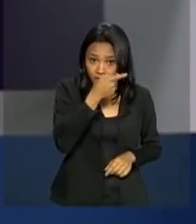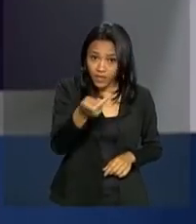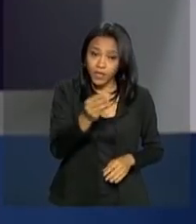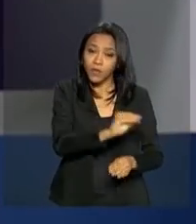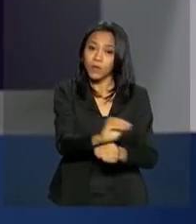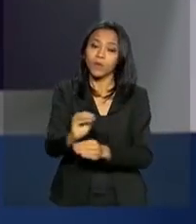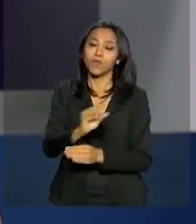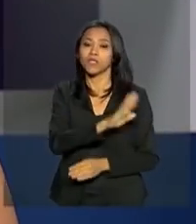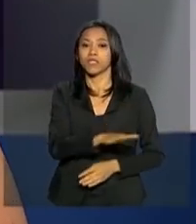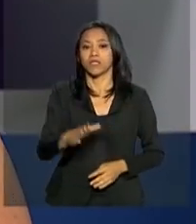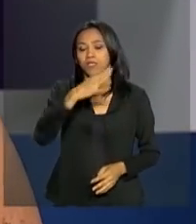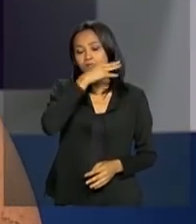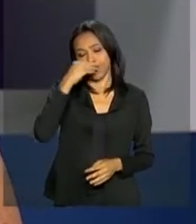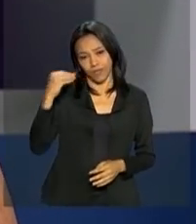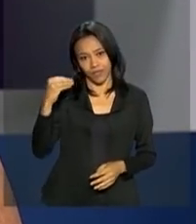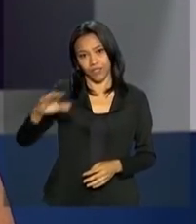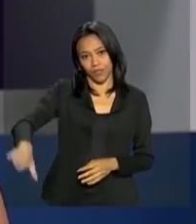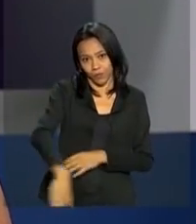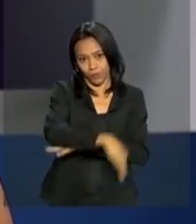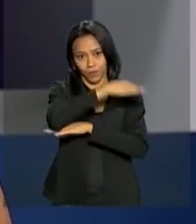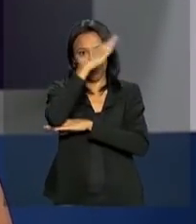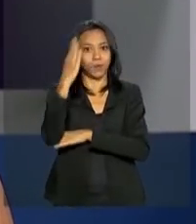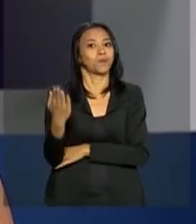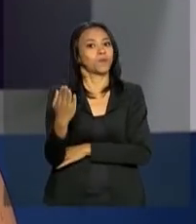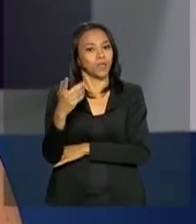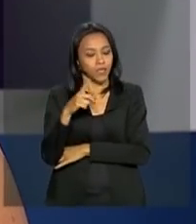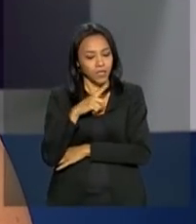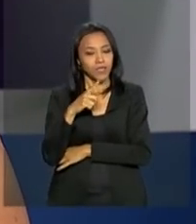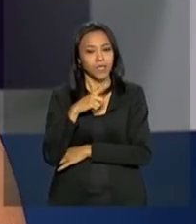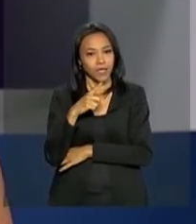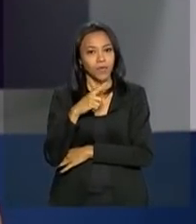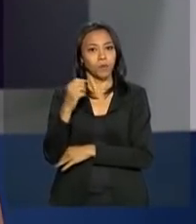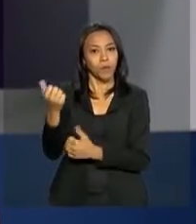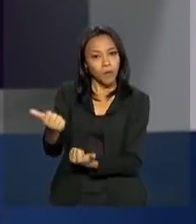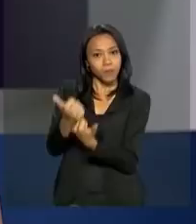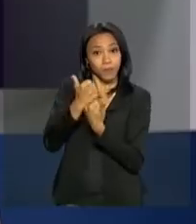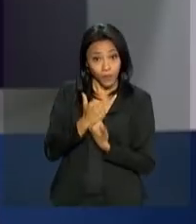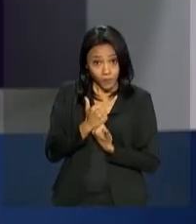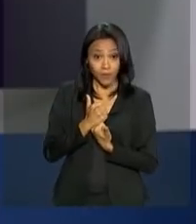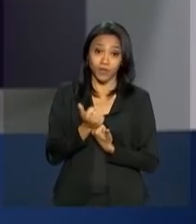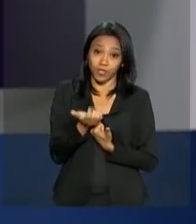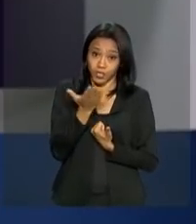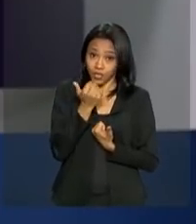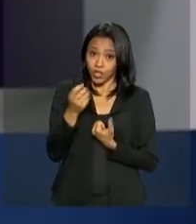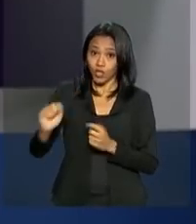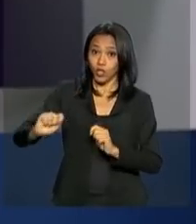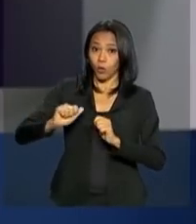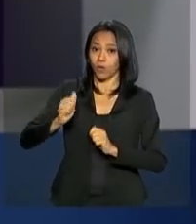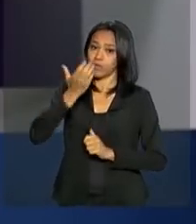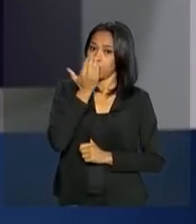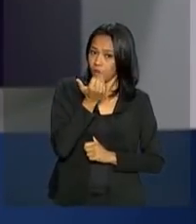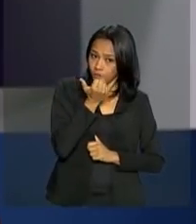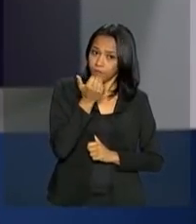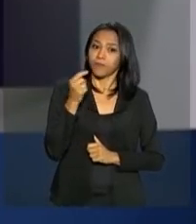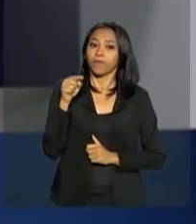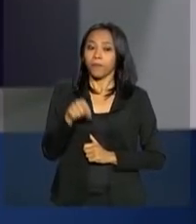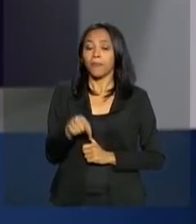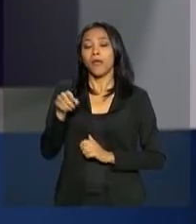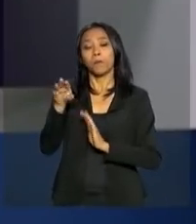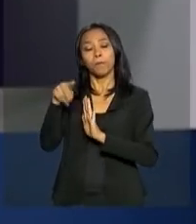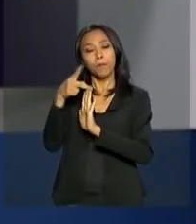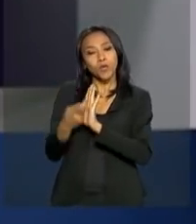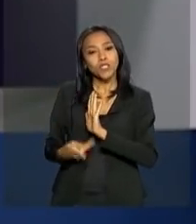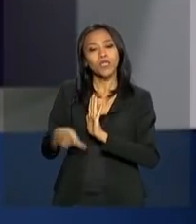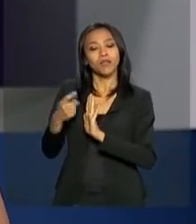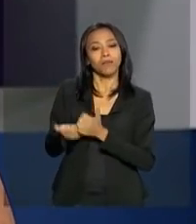adolescentes em tempo integral e conta com a parceria de um banco de alimentos sem fins lucrativos o projeto pró vida garante comida